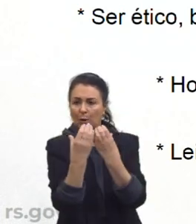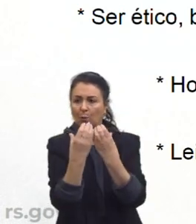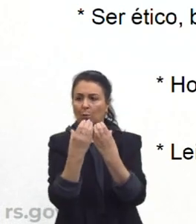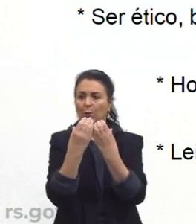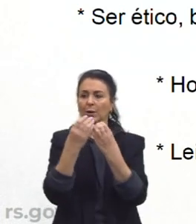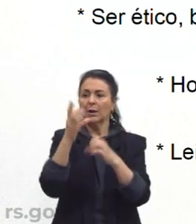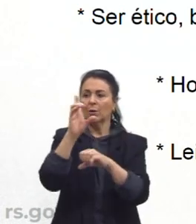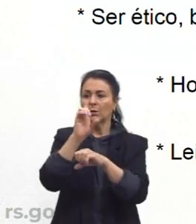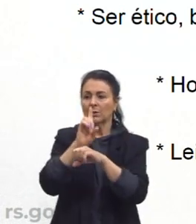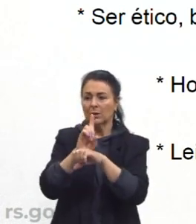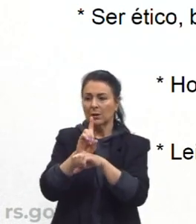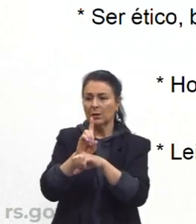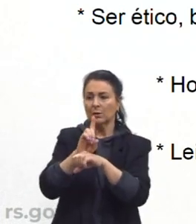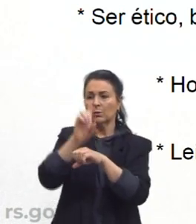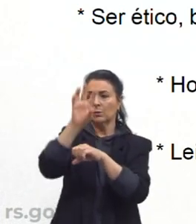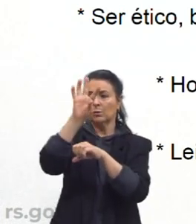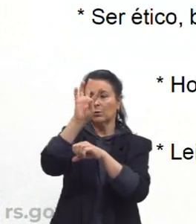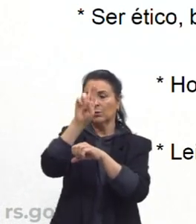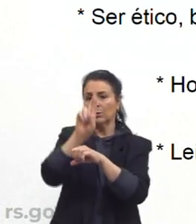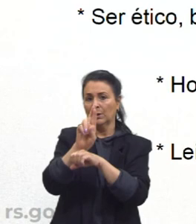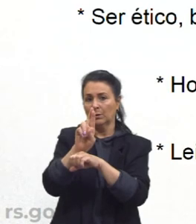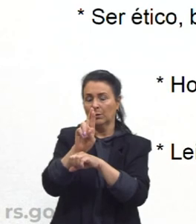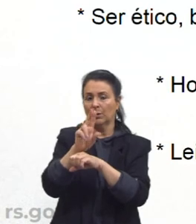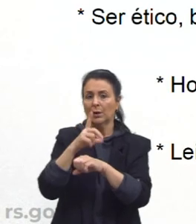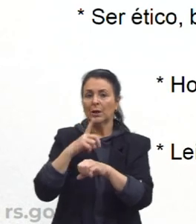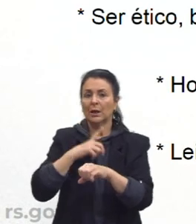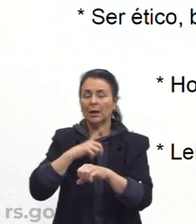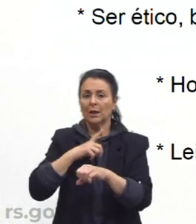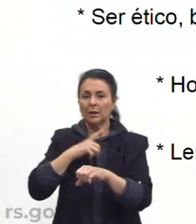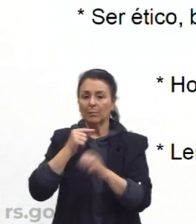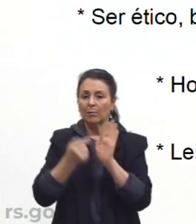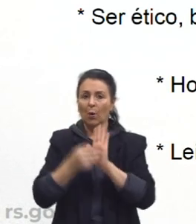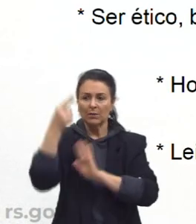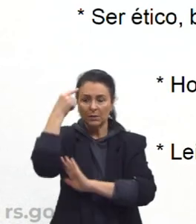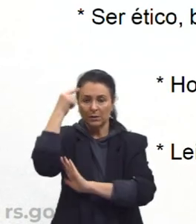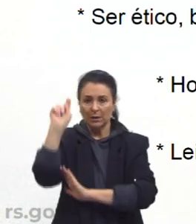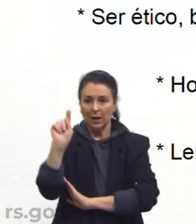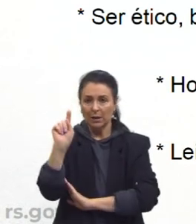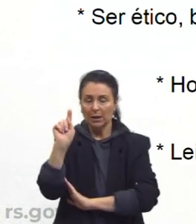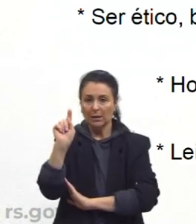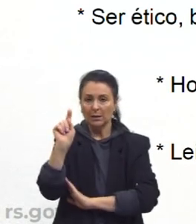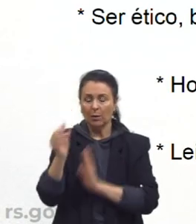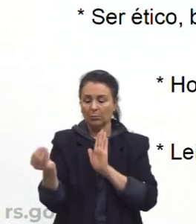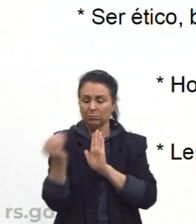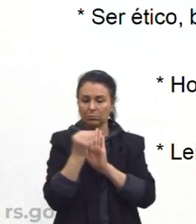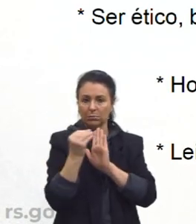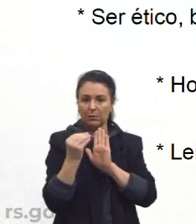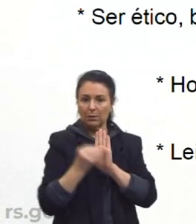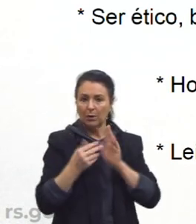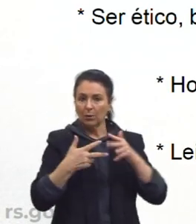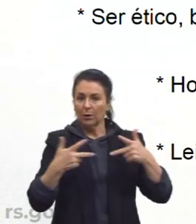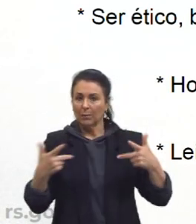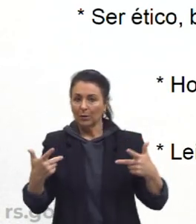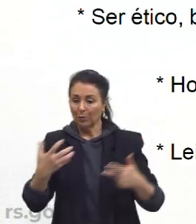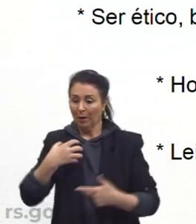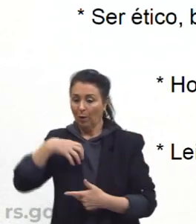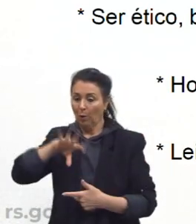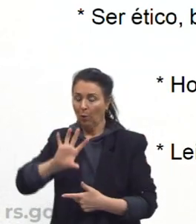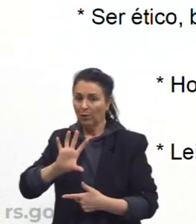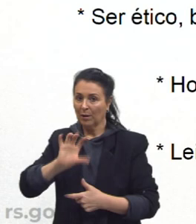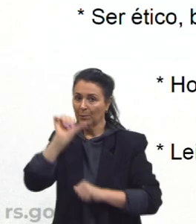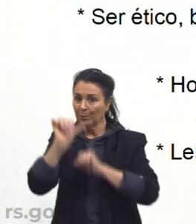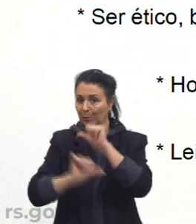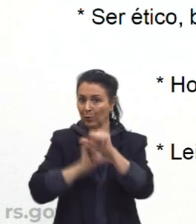que onde Santo Agostinho São Tomás de Aquino coloca as suas ideias é colocada na como elemento da contra-reforma né